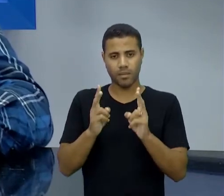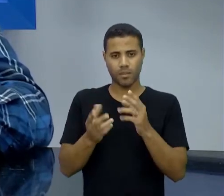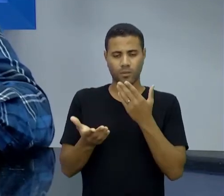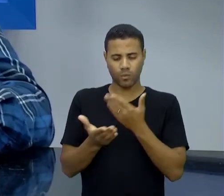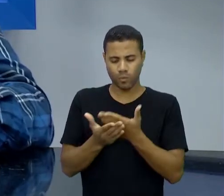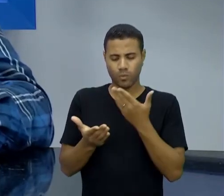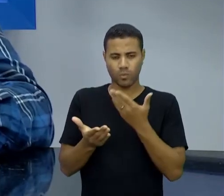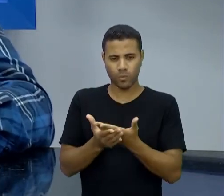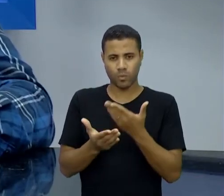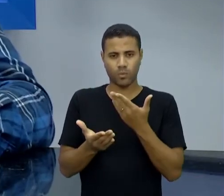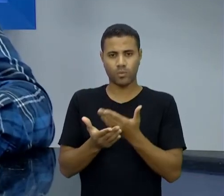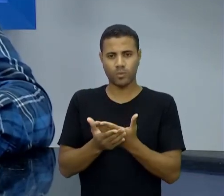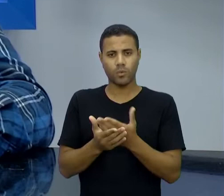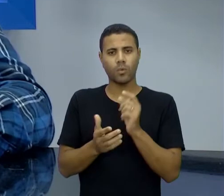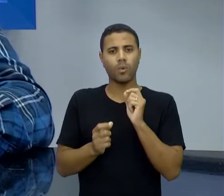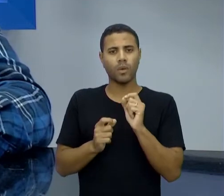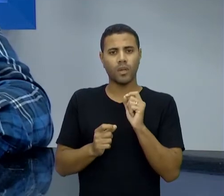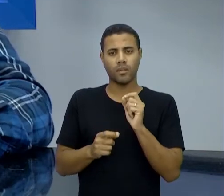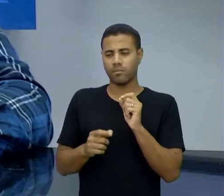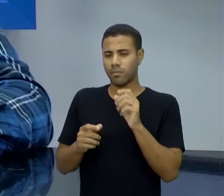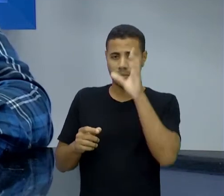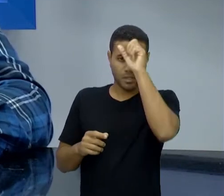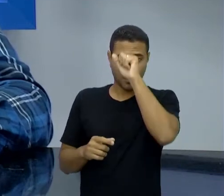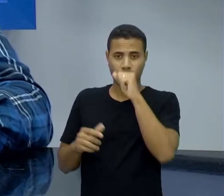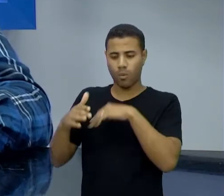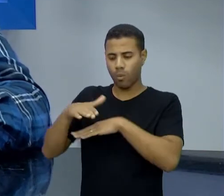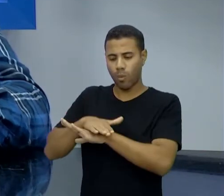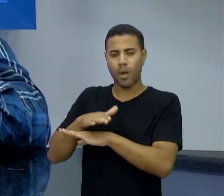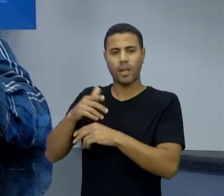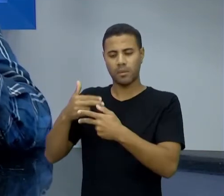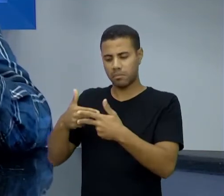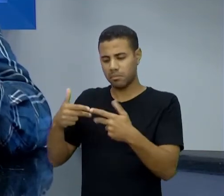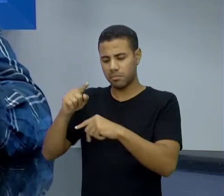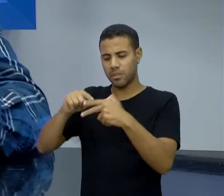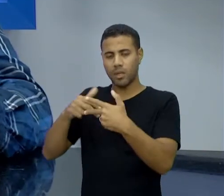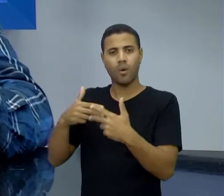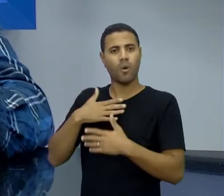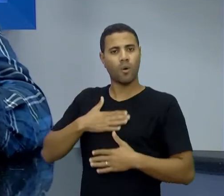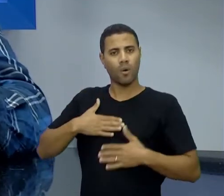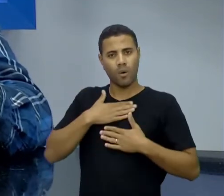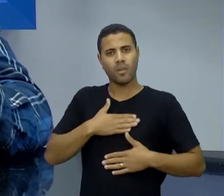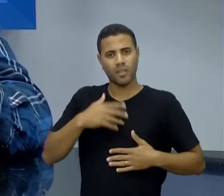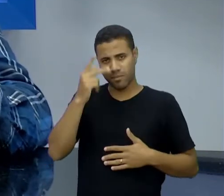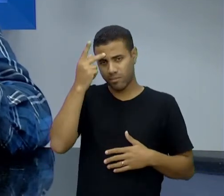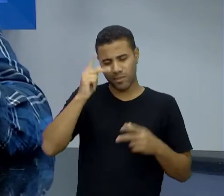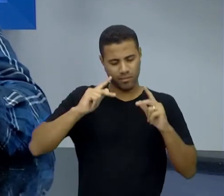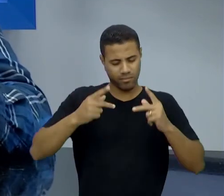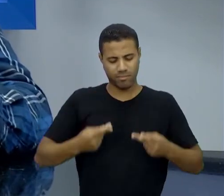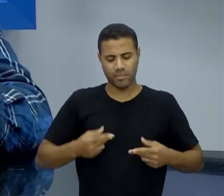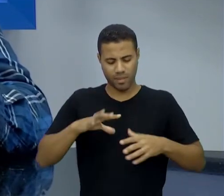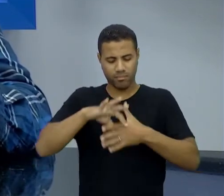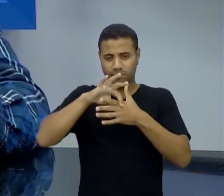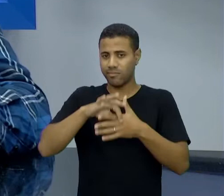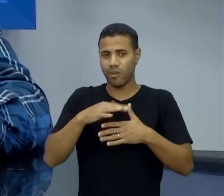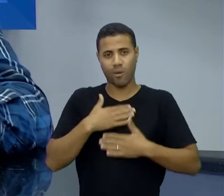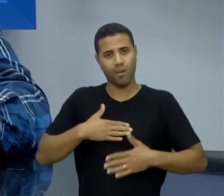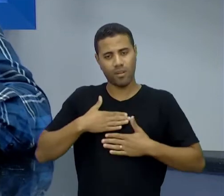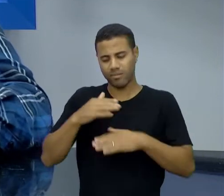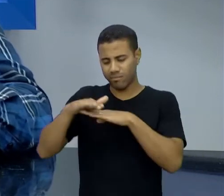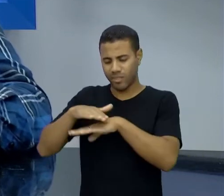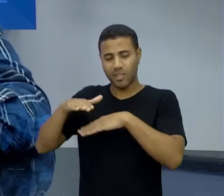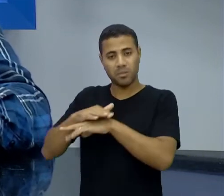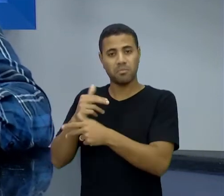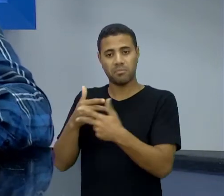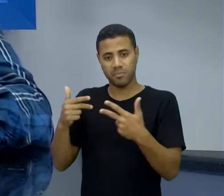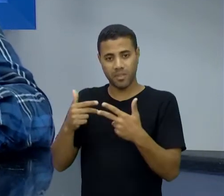de colecionar objetos, tá? Então, esse hábito de colecionar objetos é que vai fazer com que surjam